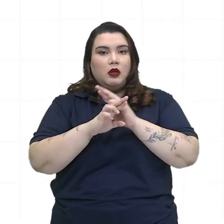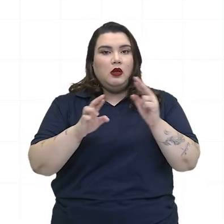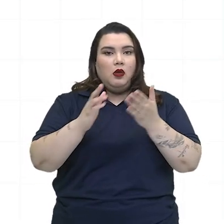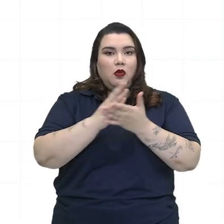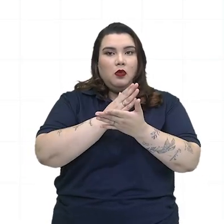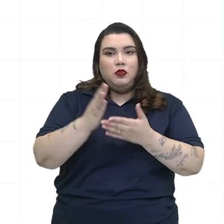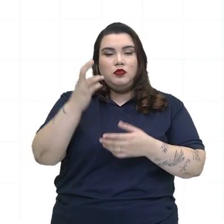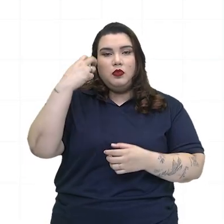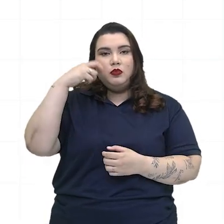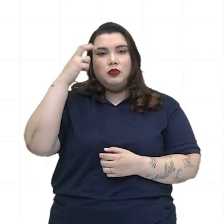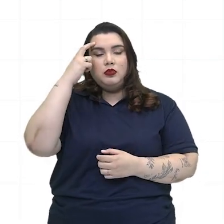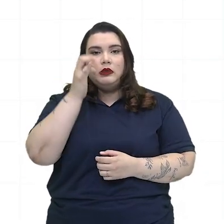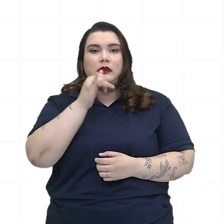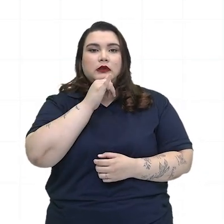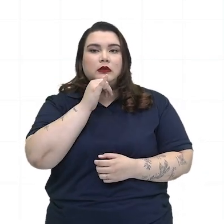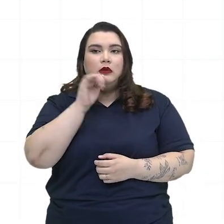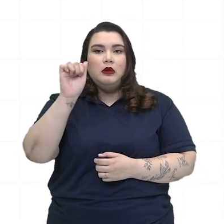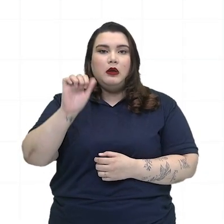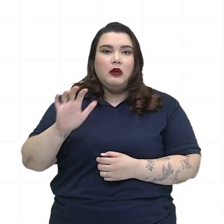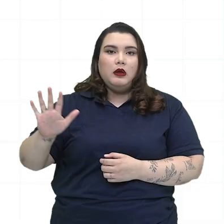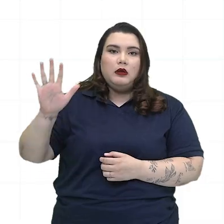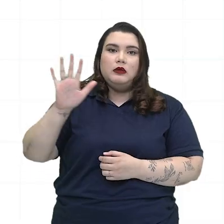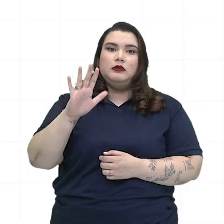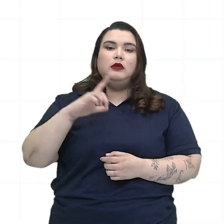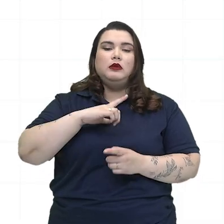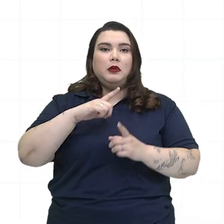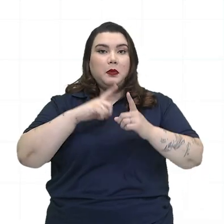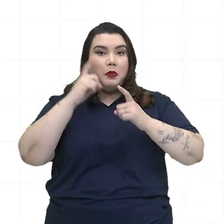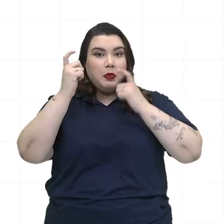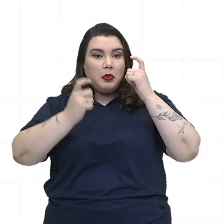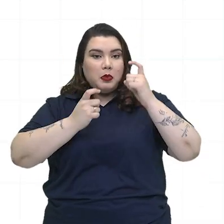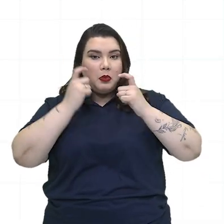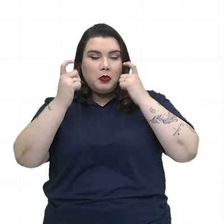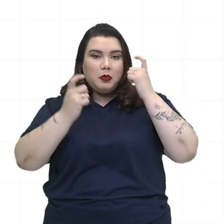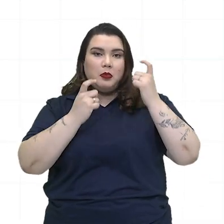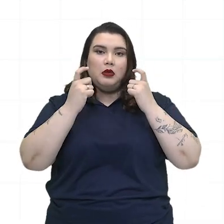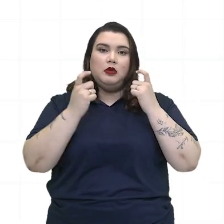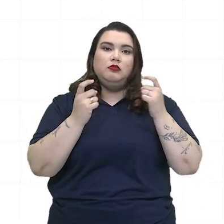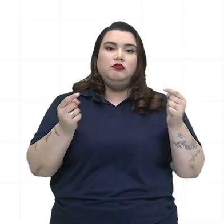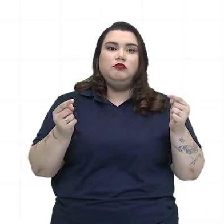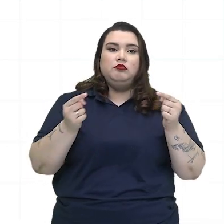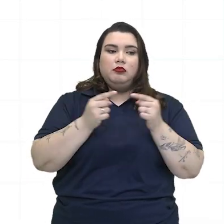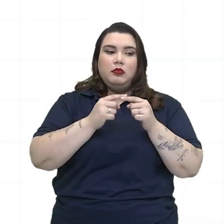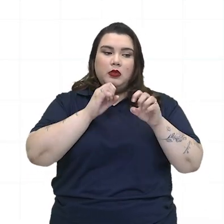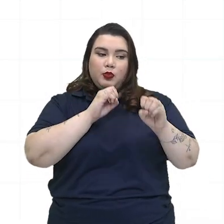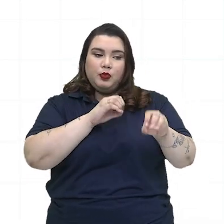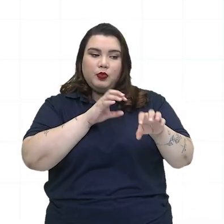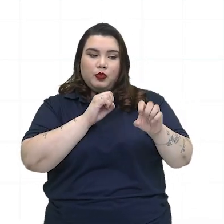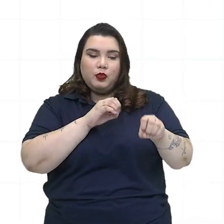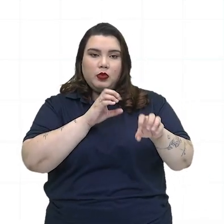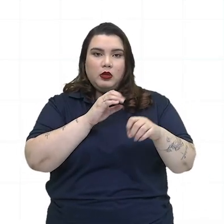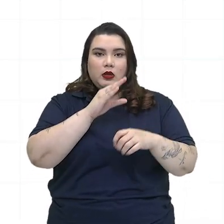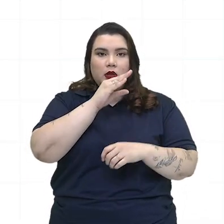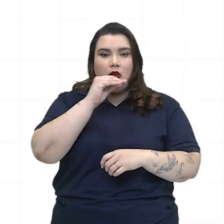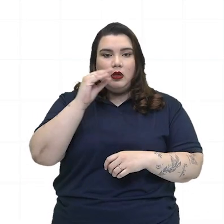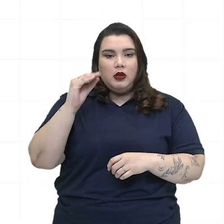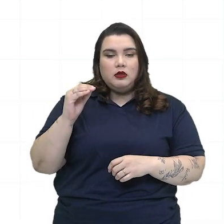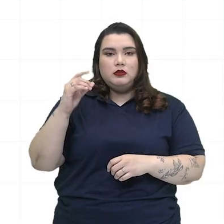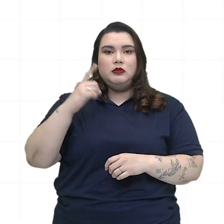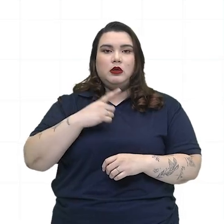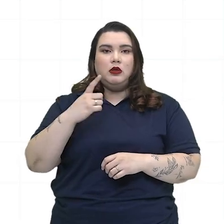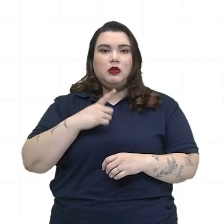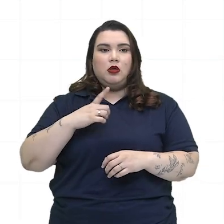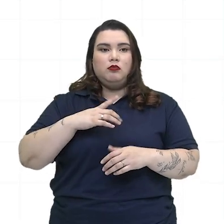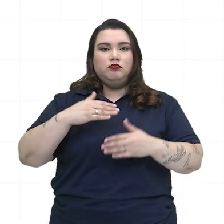culturas asiáticas, elas têm muita preocupação, né, em educar as crianças desde cedo a ter